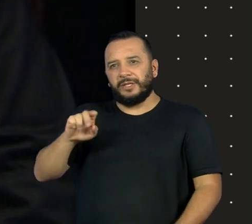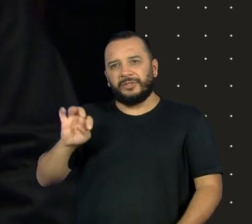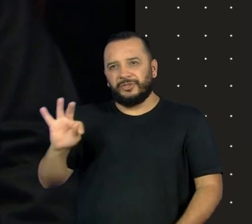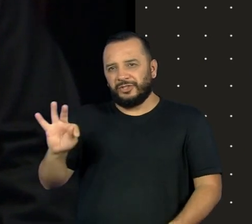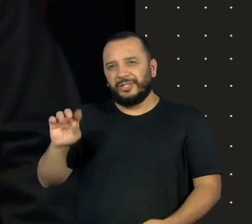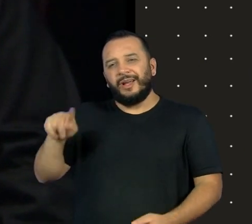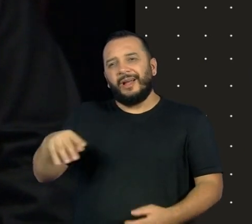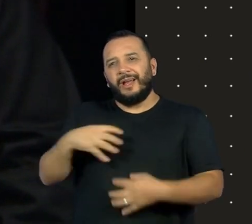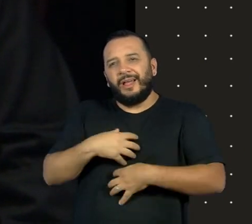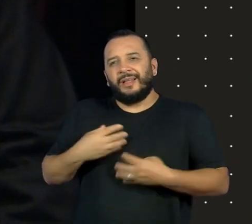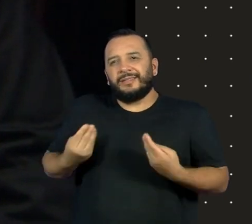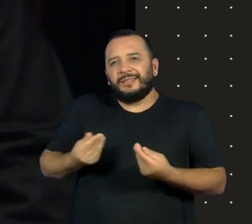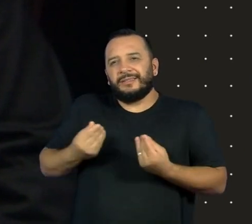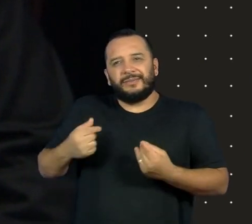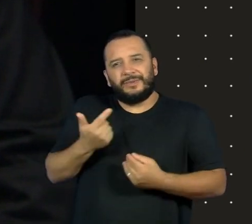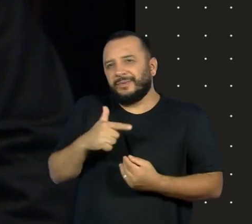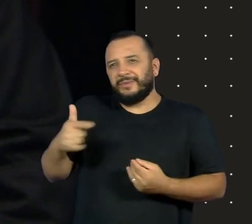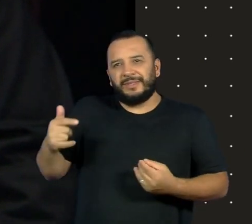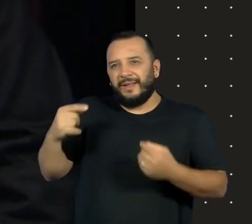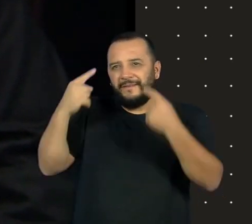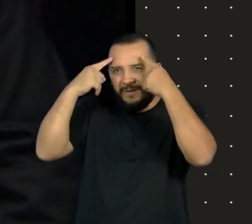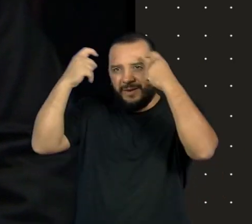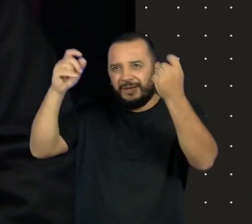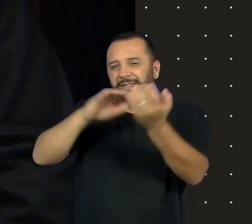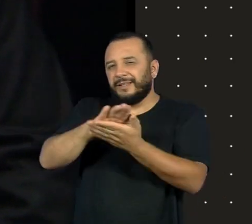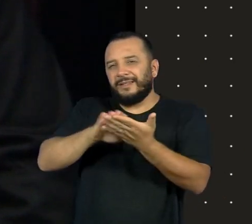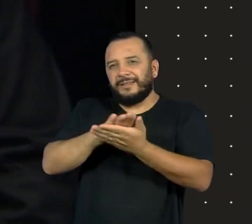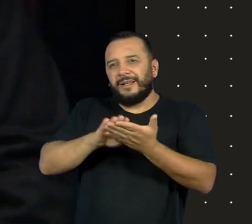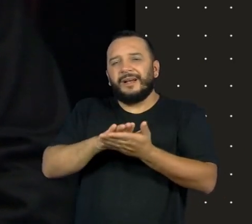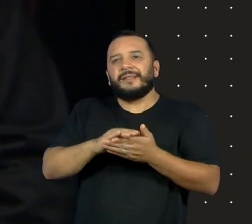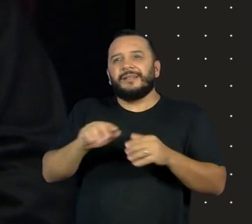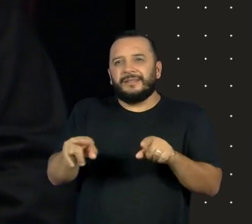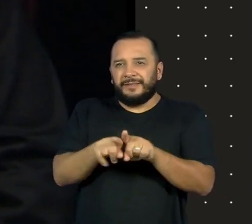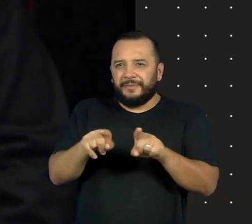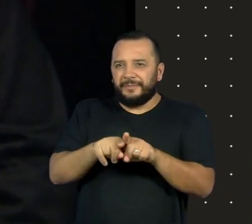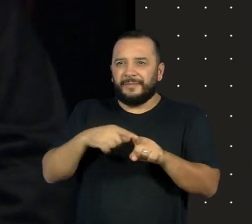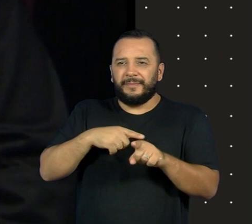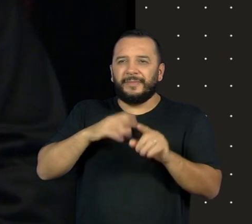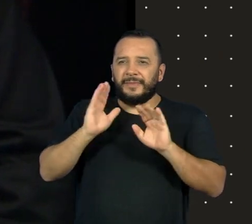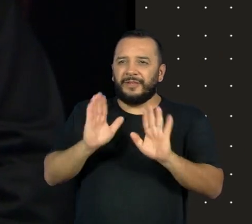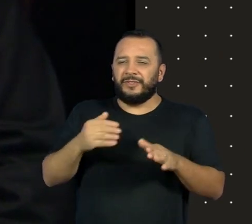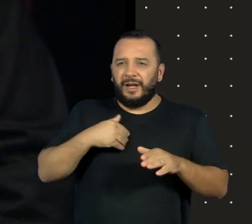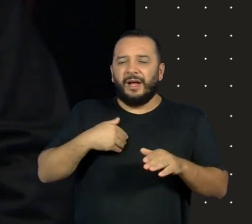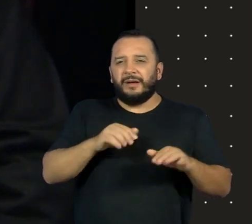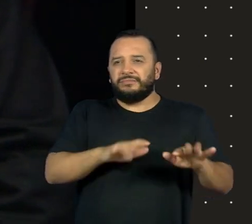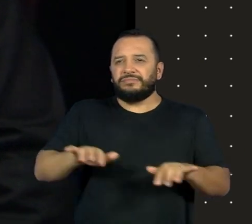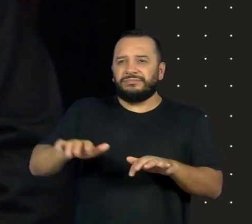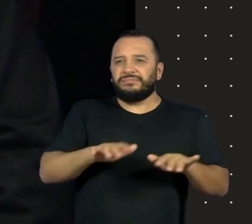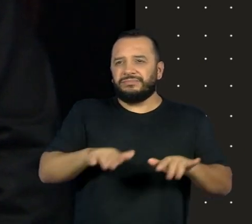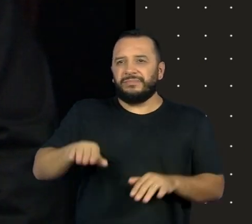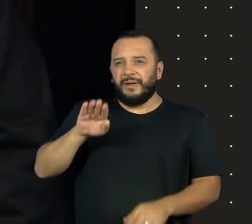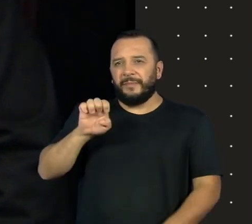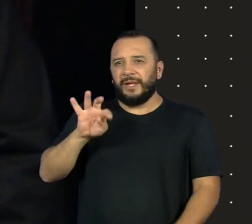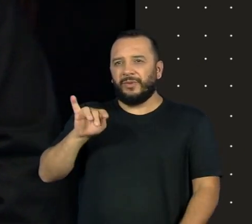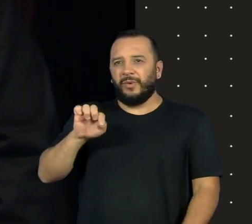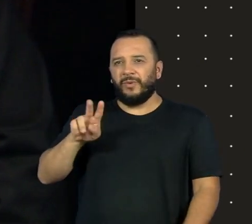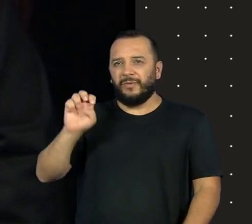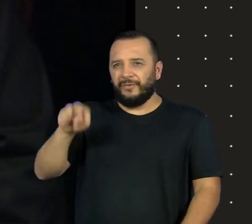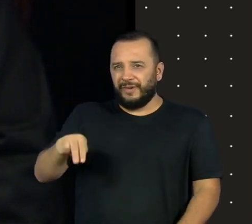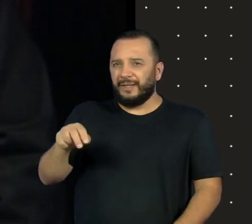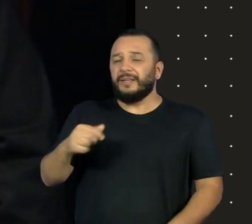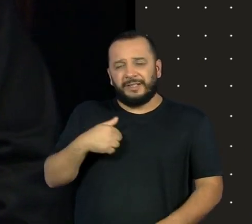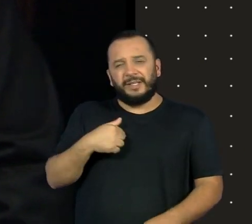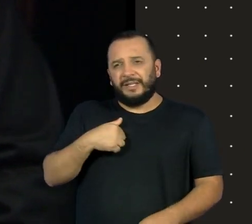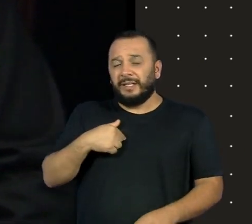Não tinha nada de violento. Beethoven também não. Apesar dos seus acessos de cólera. Para dar um